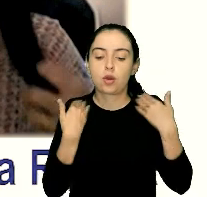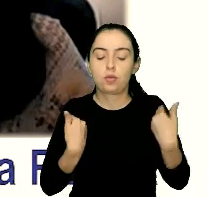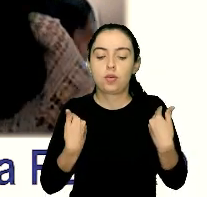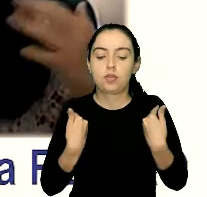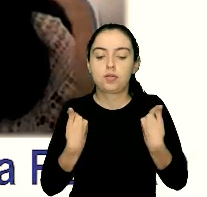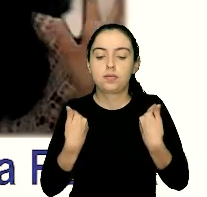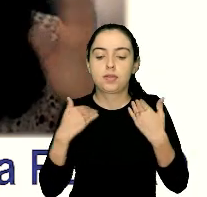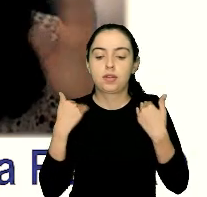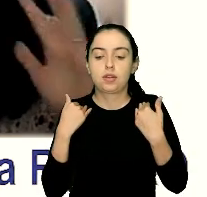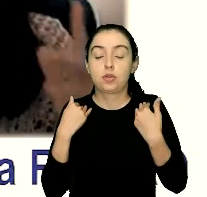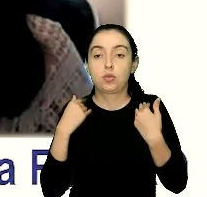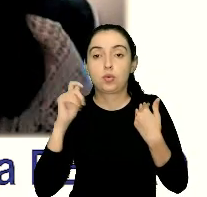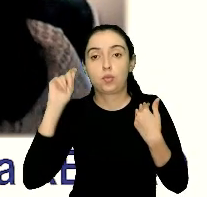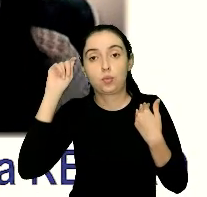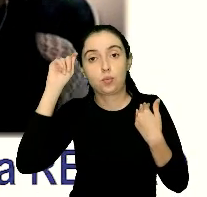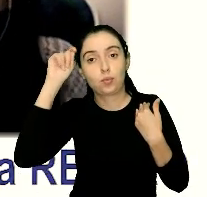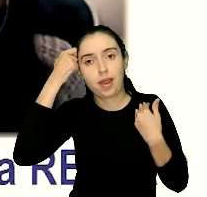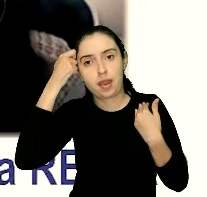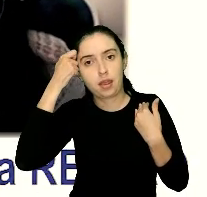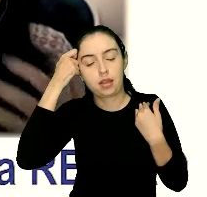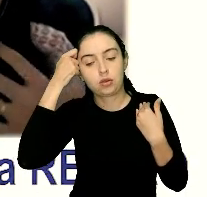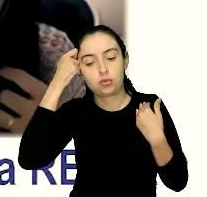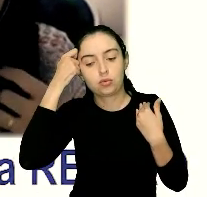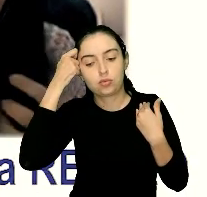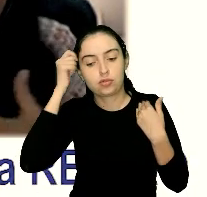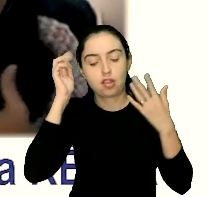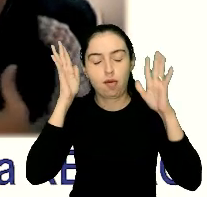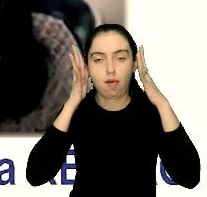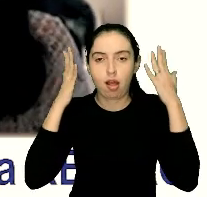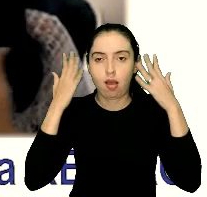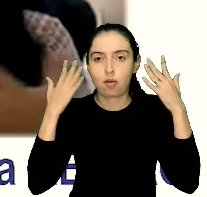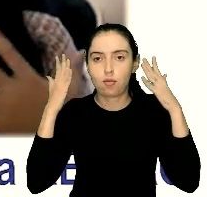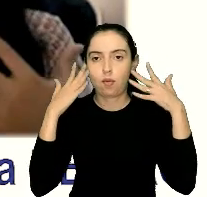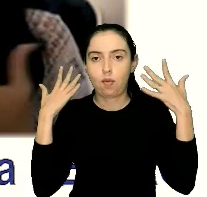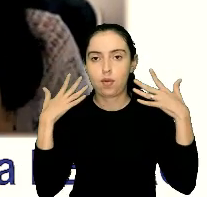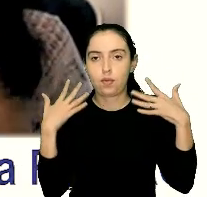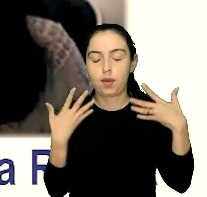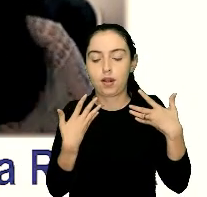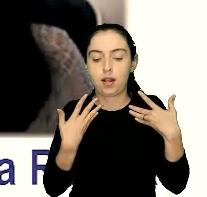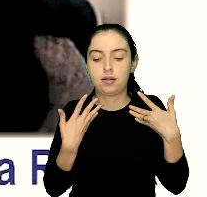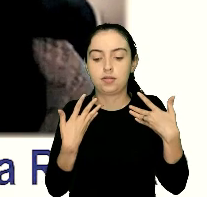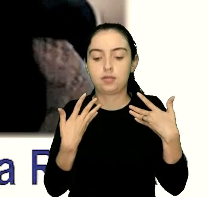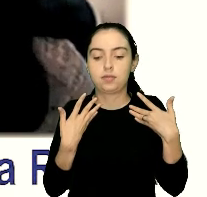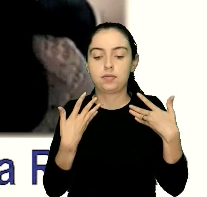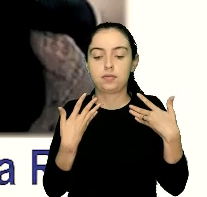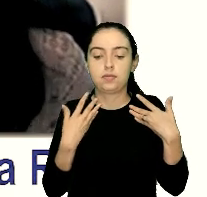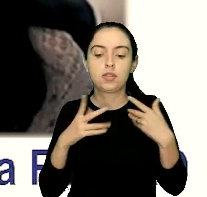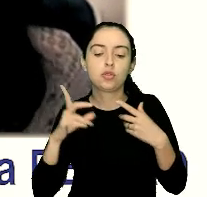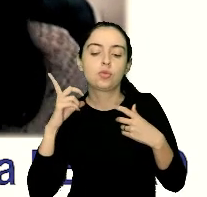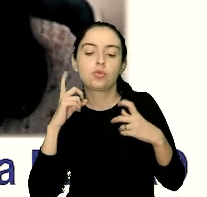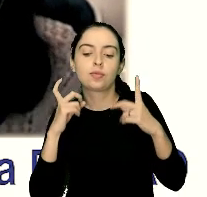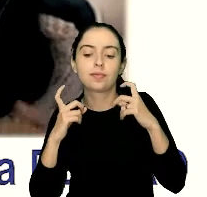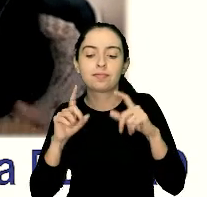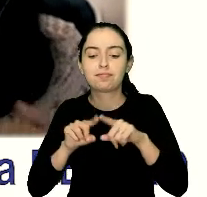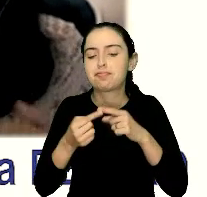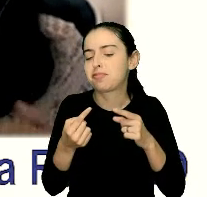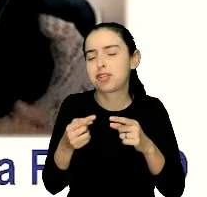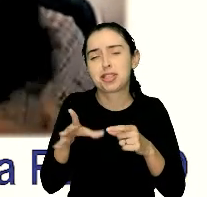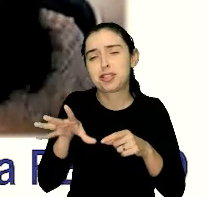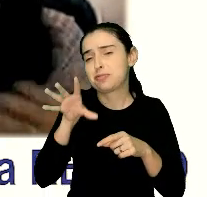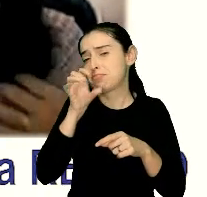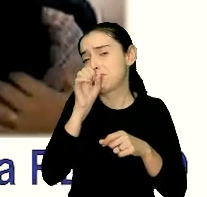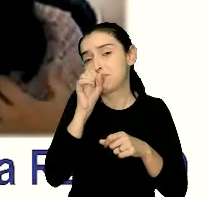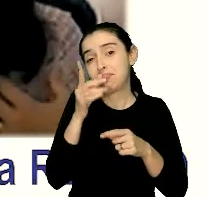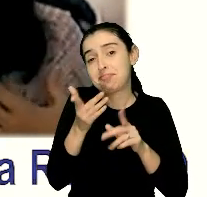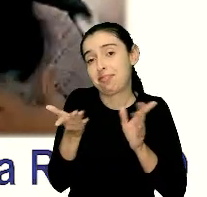meio frisados, ondulados. Passei perfume, mas ninguém está percebendo. Eu estou usando